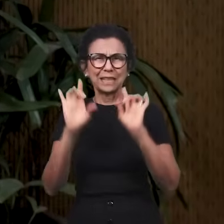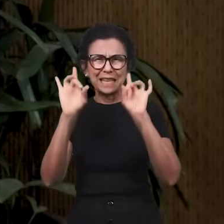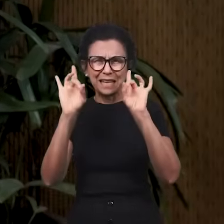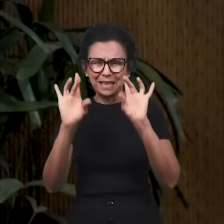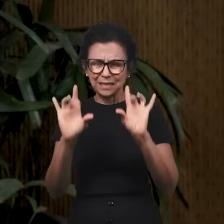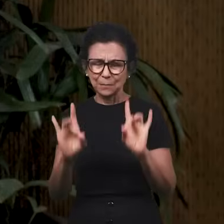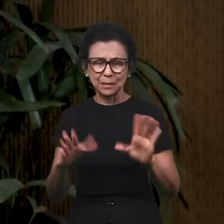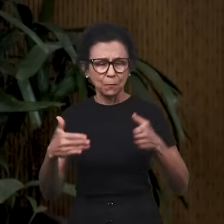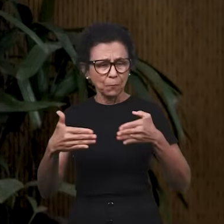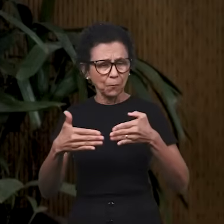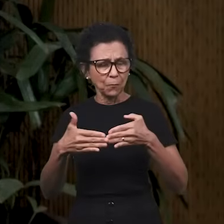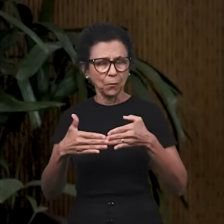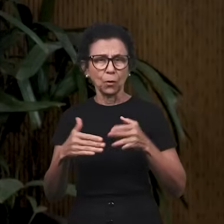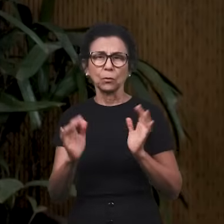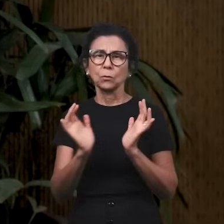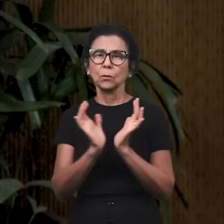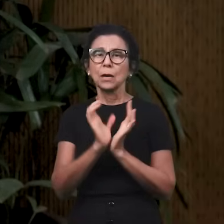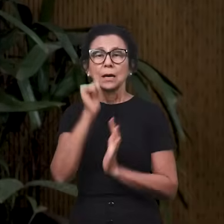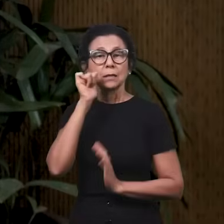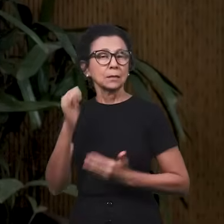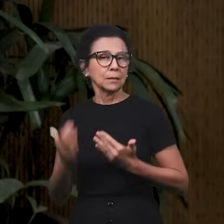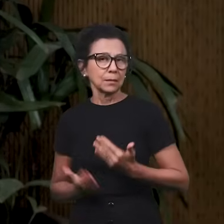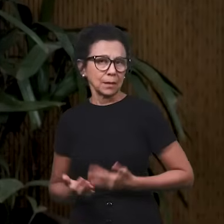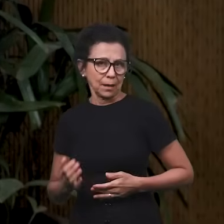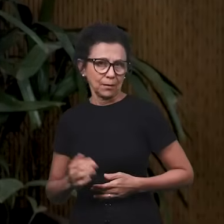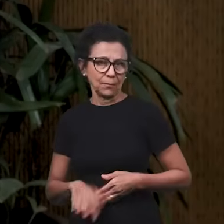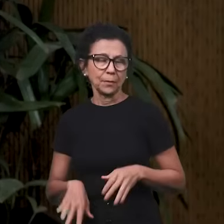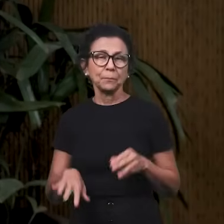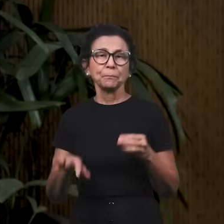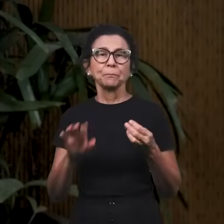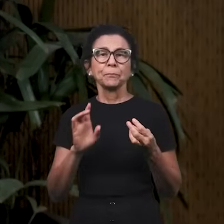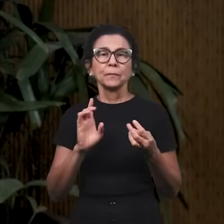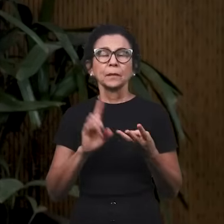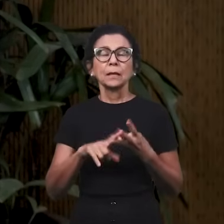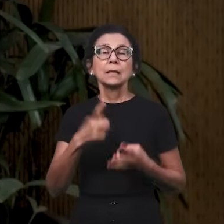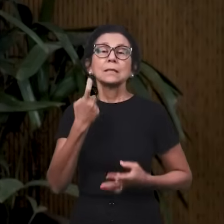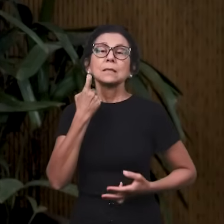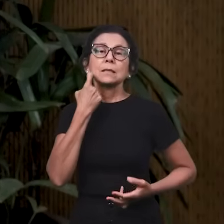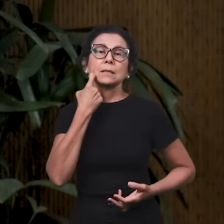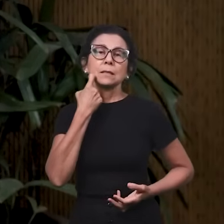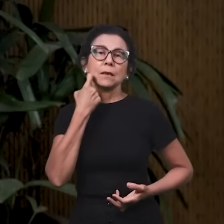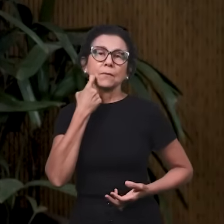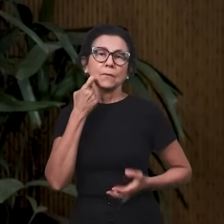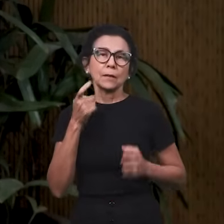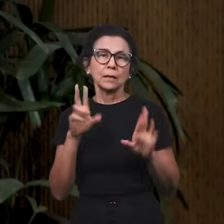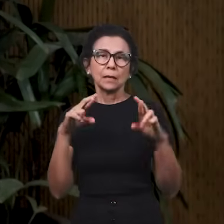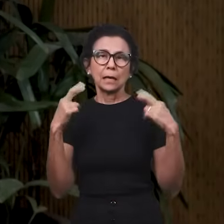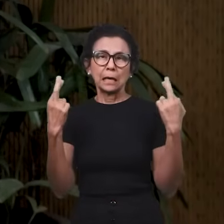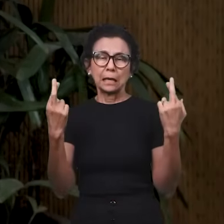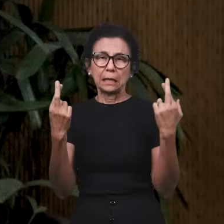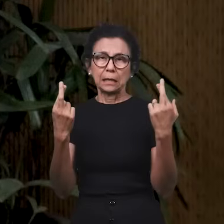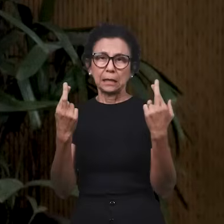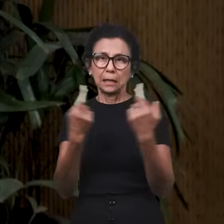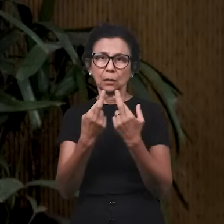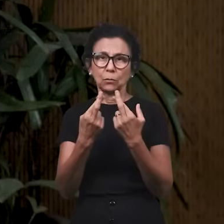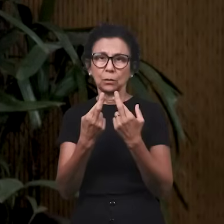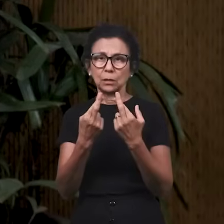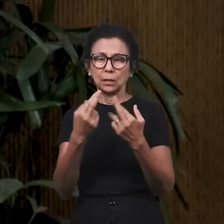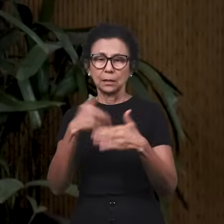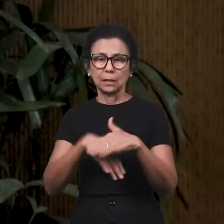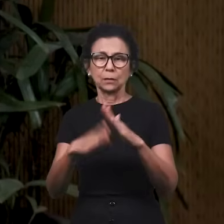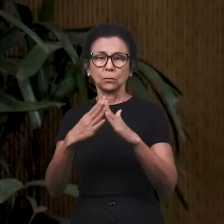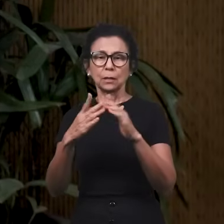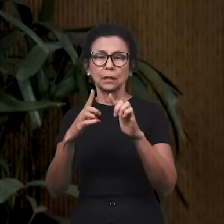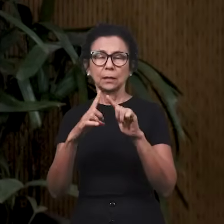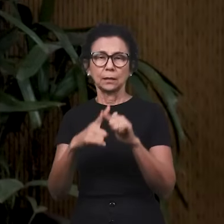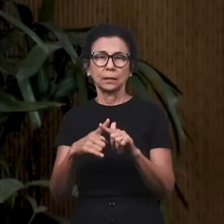senhoras, voltado para as senhoras já naquela época. E na sexta-feira a igreja não se reunia nos templos,